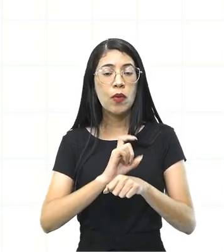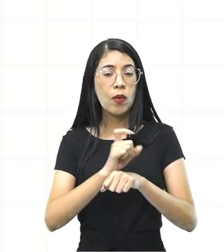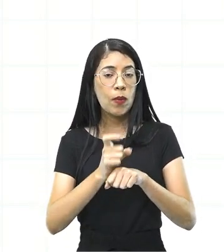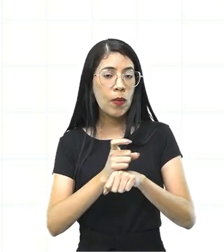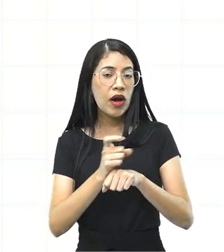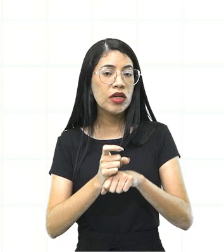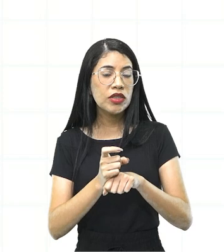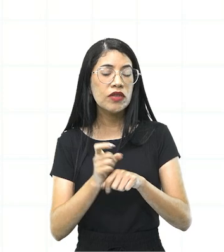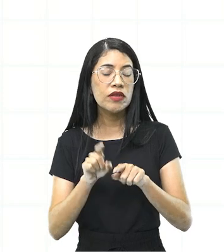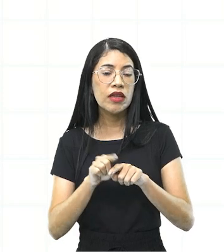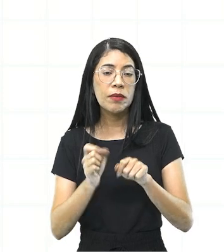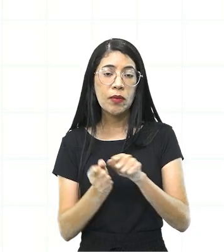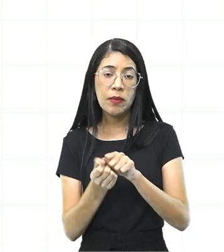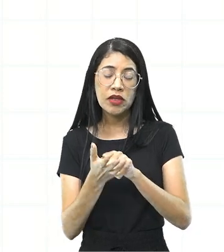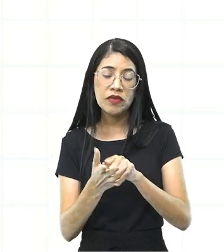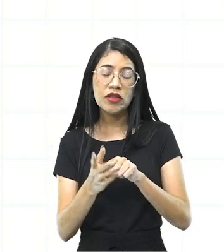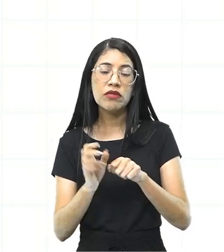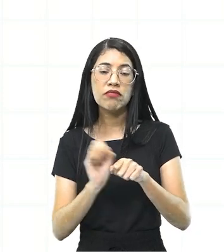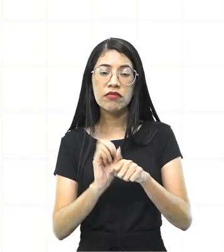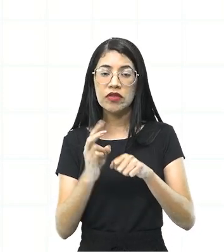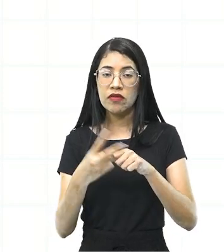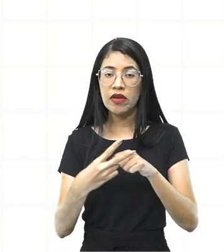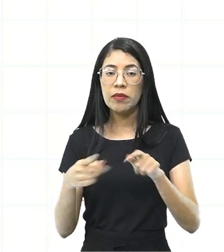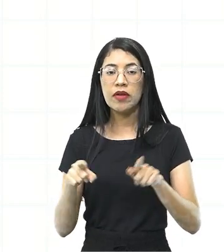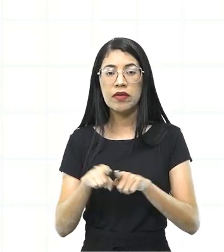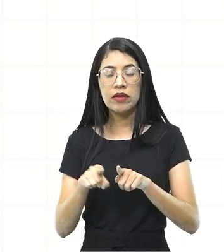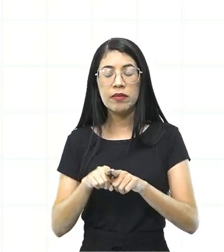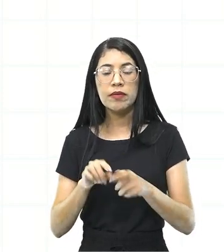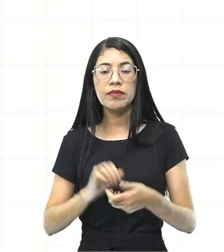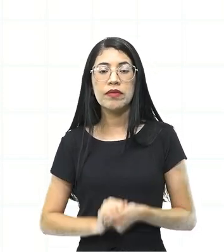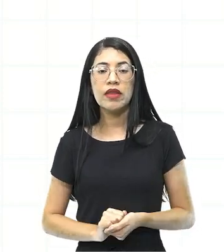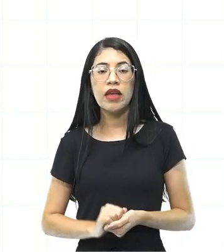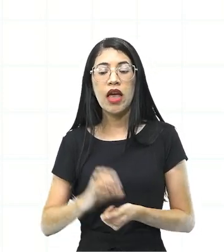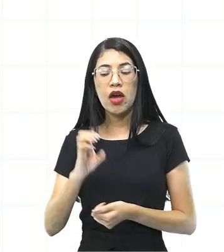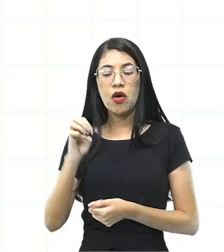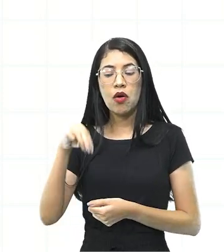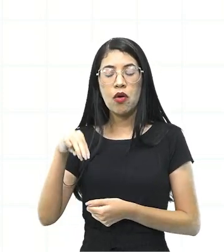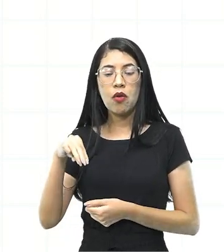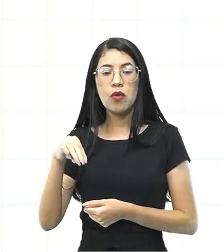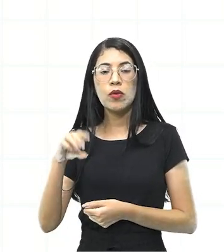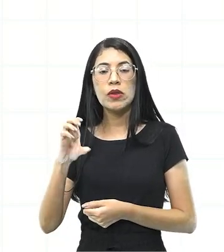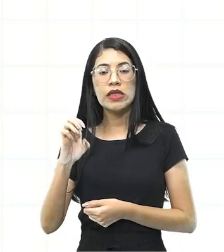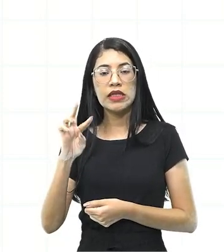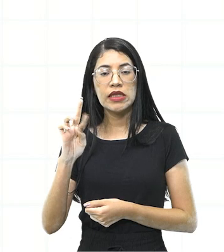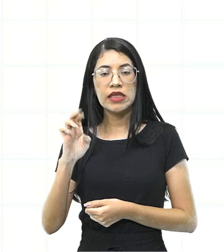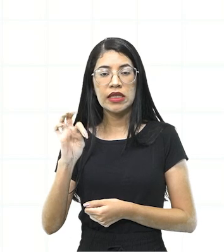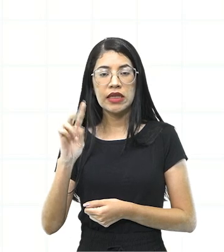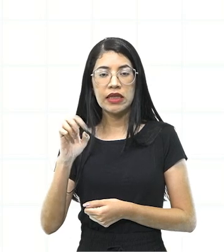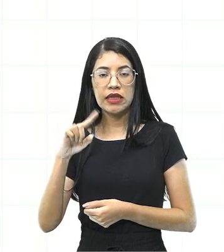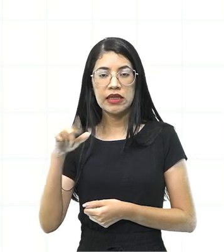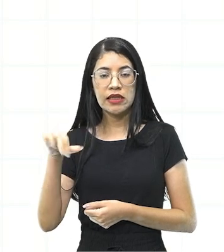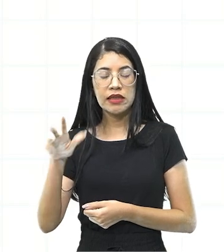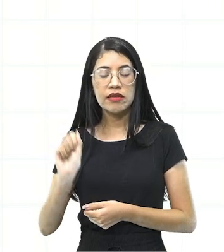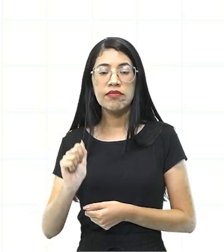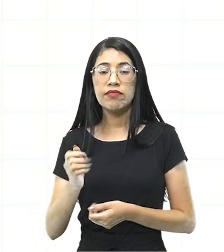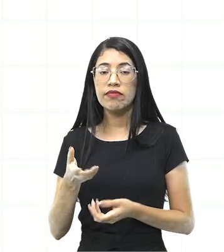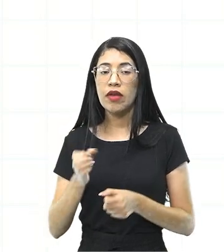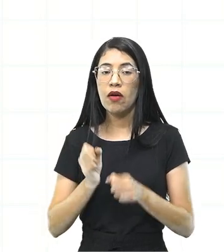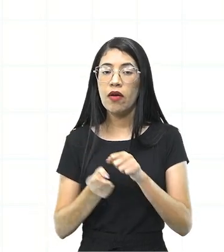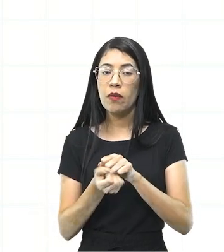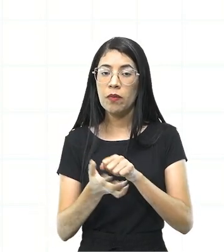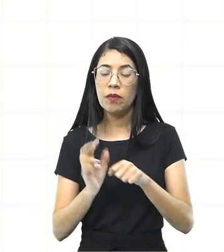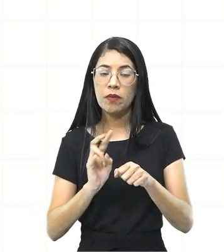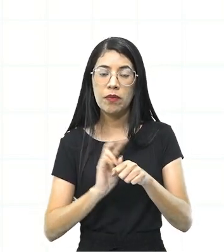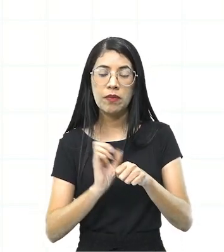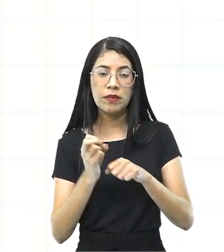né? Uma locução adverbial, que é o que nós vamos ver agora. A palavra com certeza. Observem comigo, então, a locução